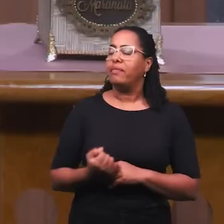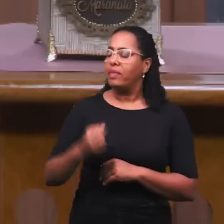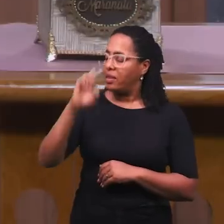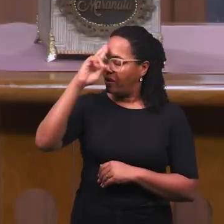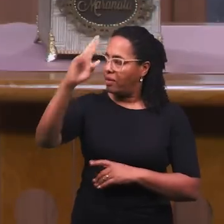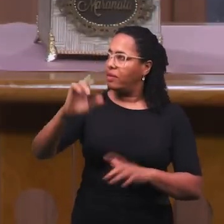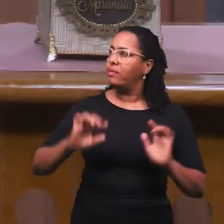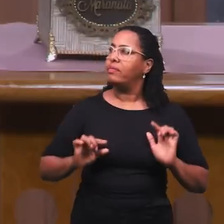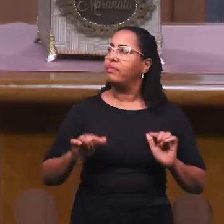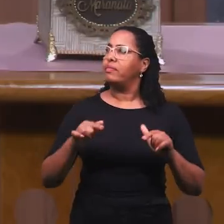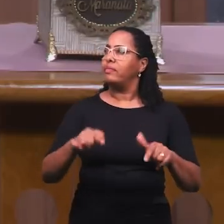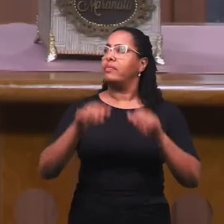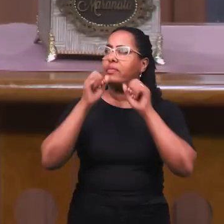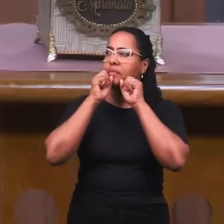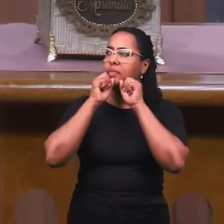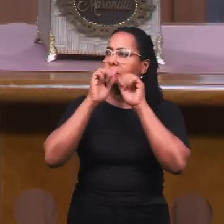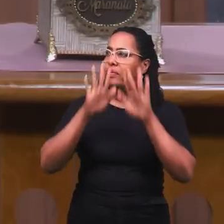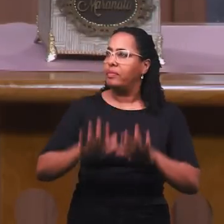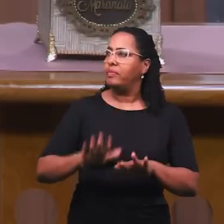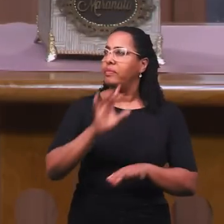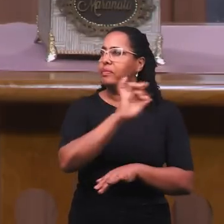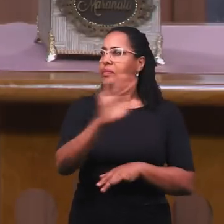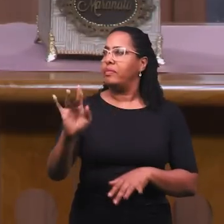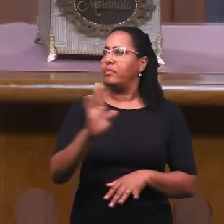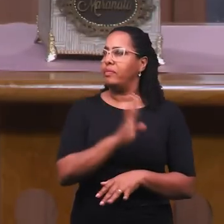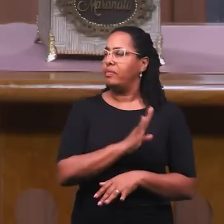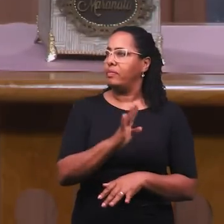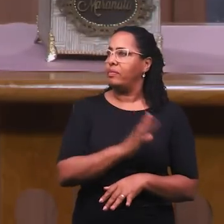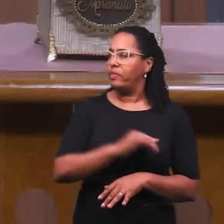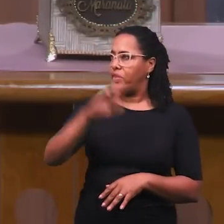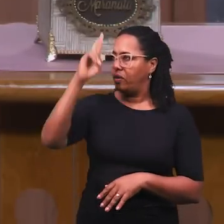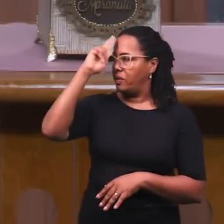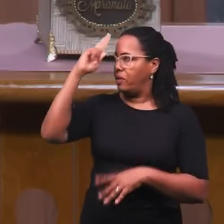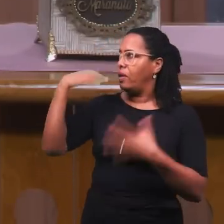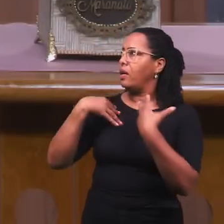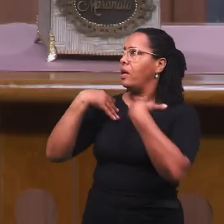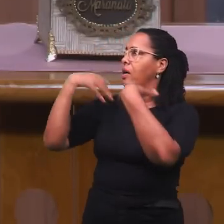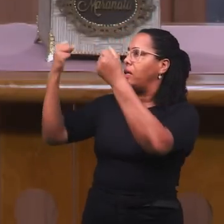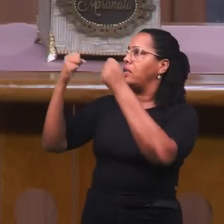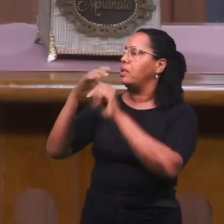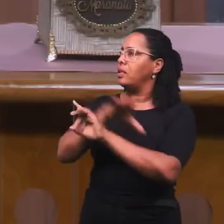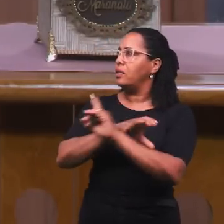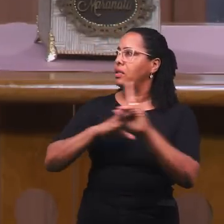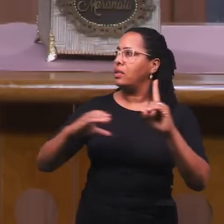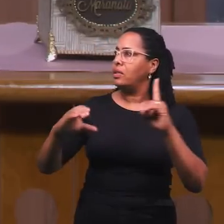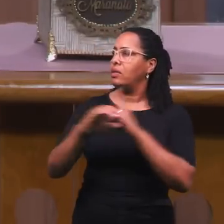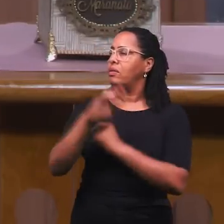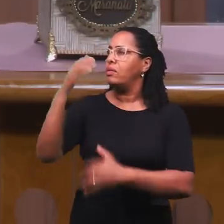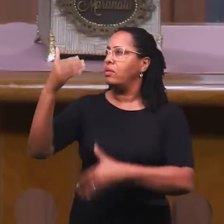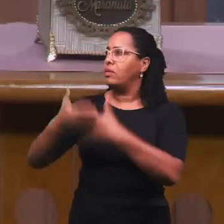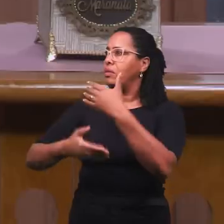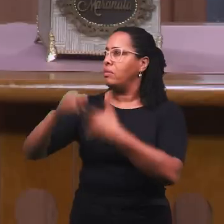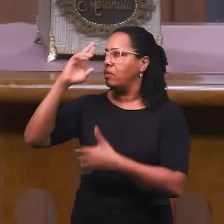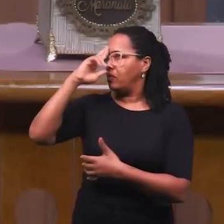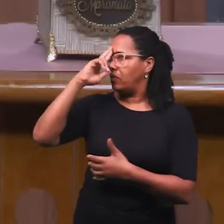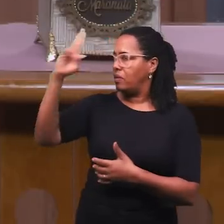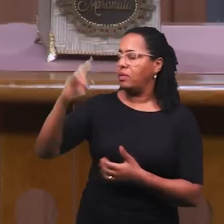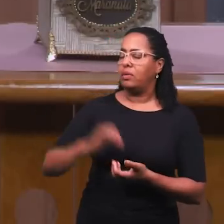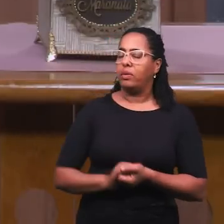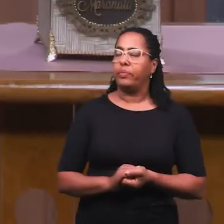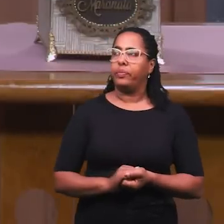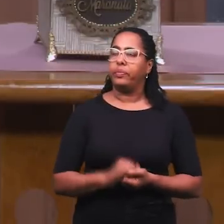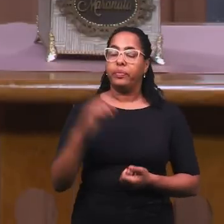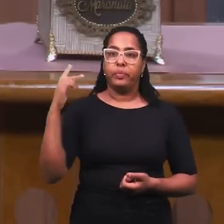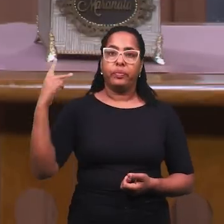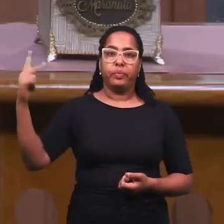eterna. Senhor, opera esta bênção em cada coração. Senhor, e recebe este culto diante do teu